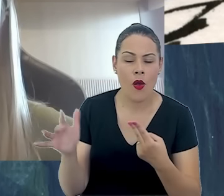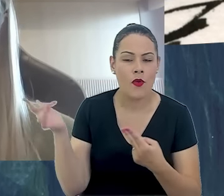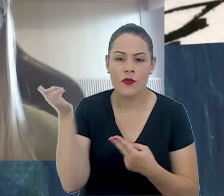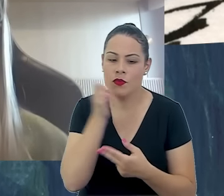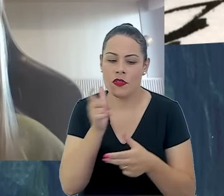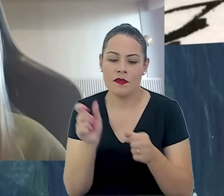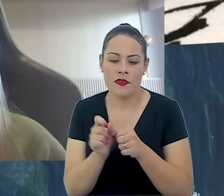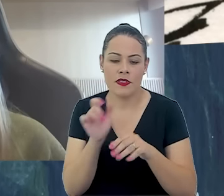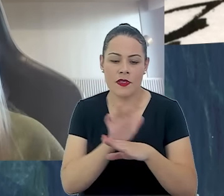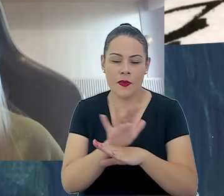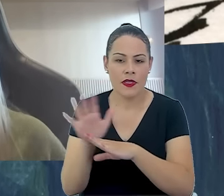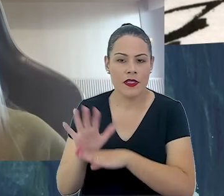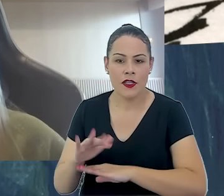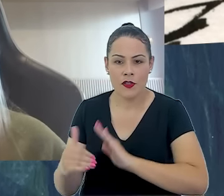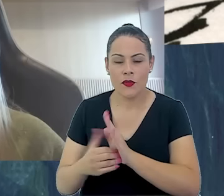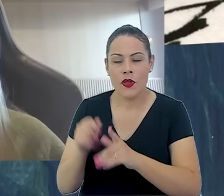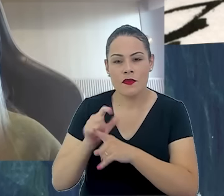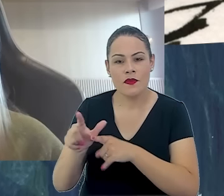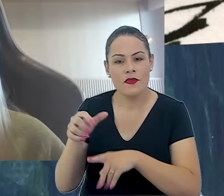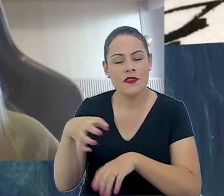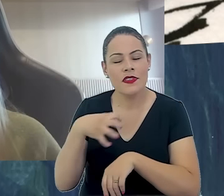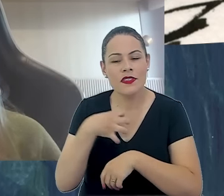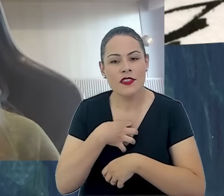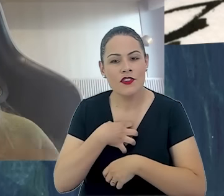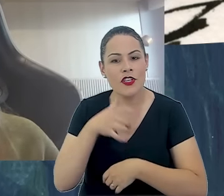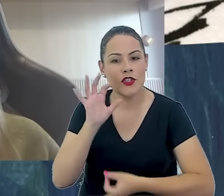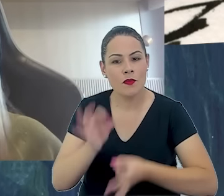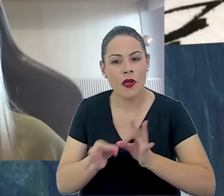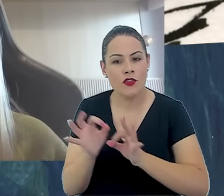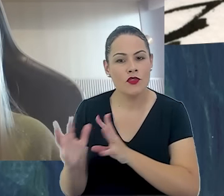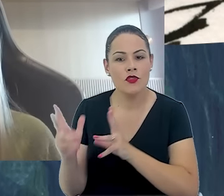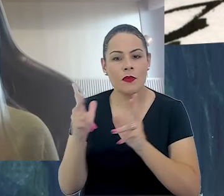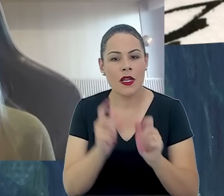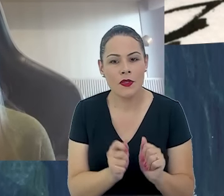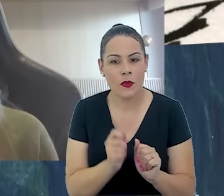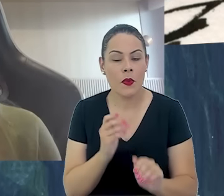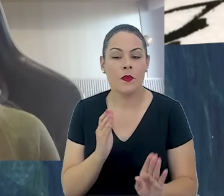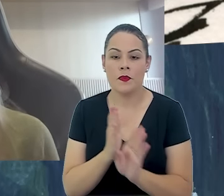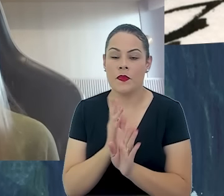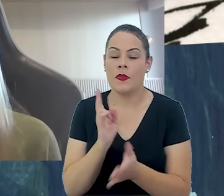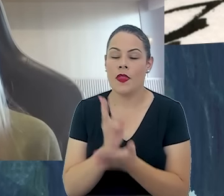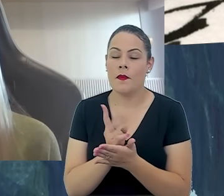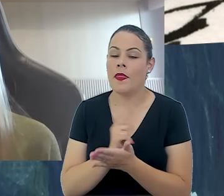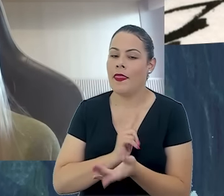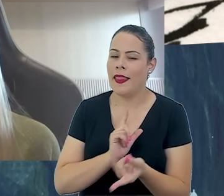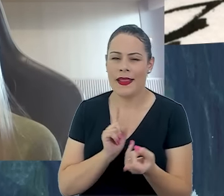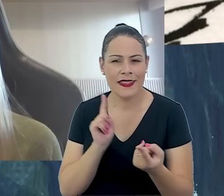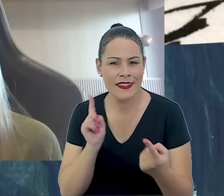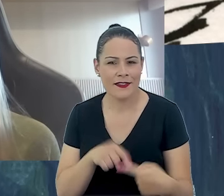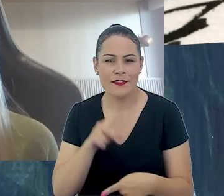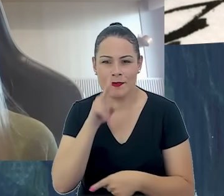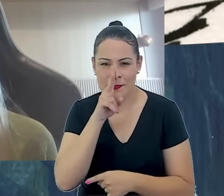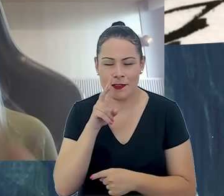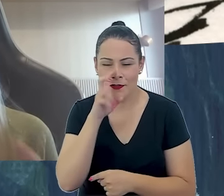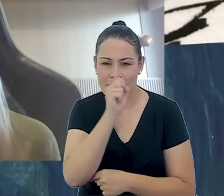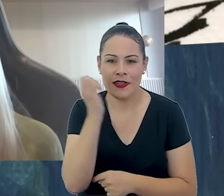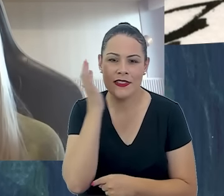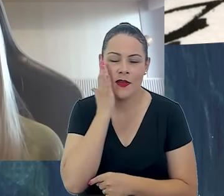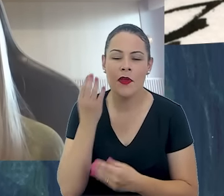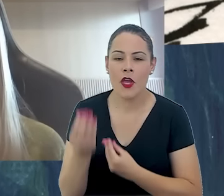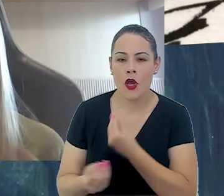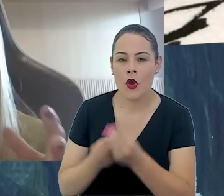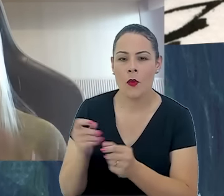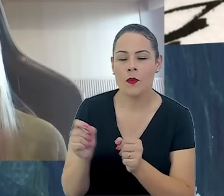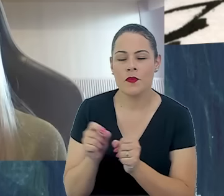a gente não consegue financiar de uma forma que seja justa para todos. Então, Acho que esse é um desafio, né? Do